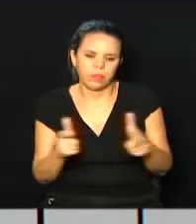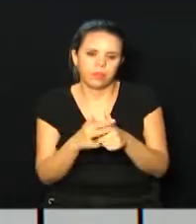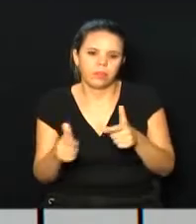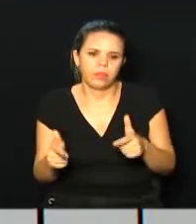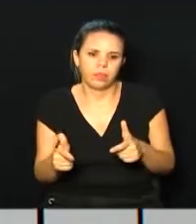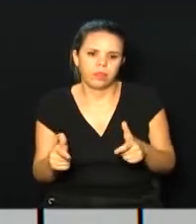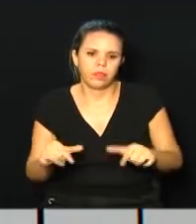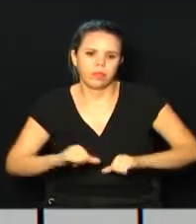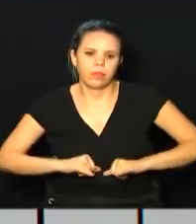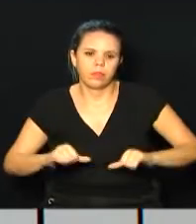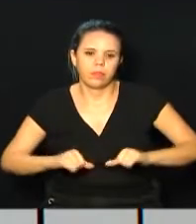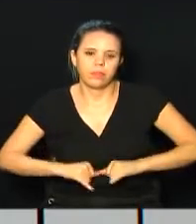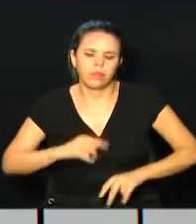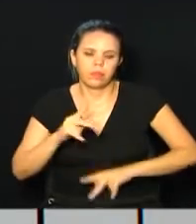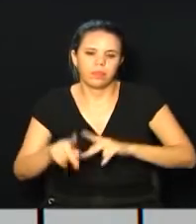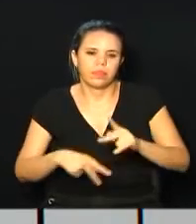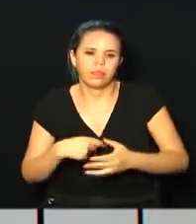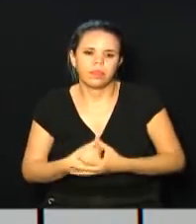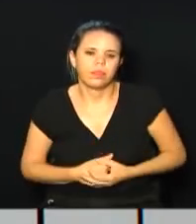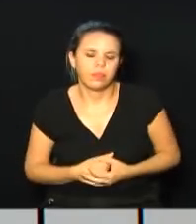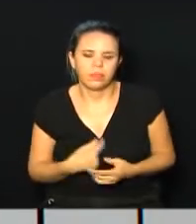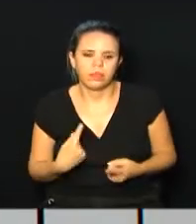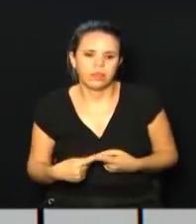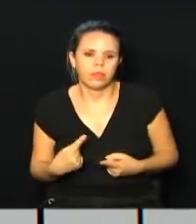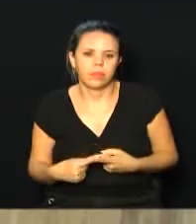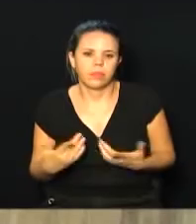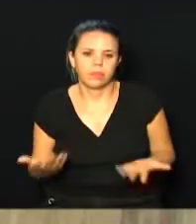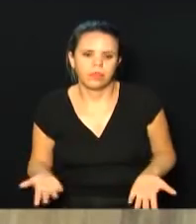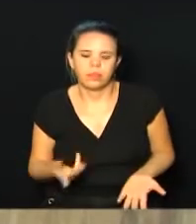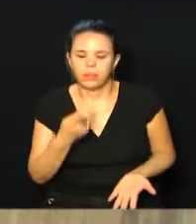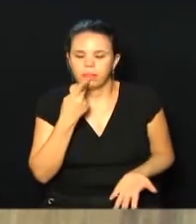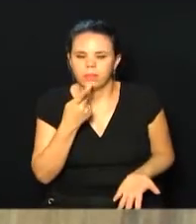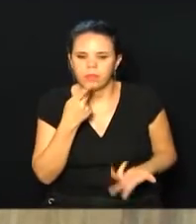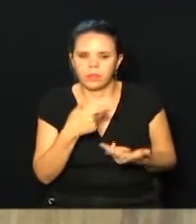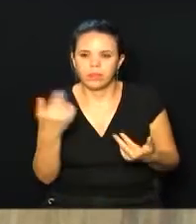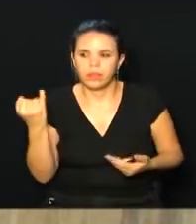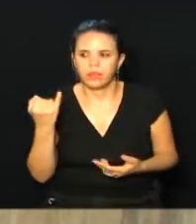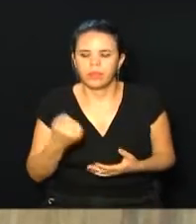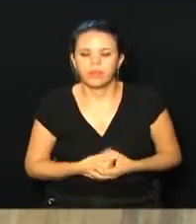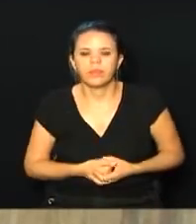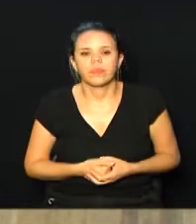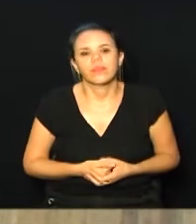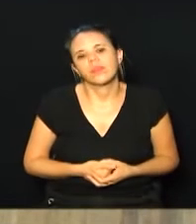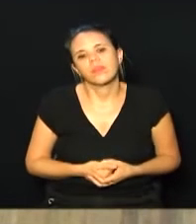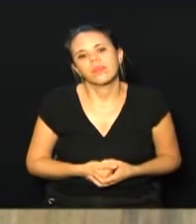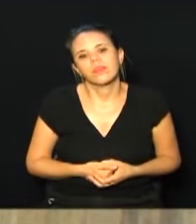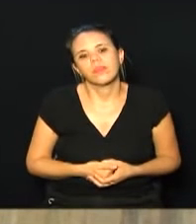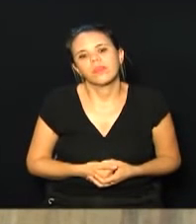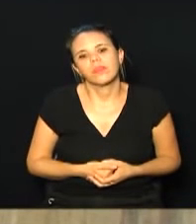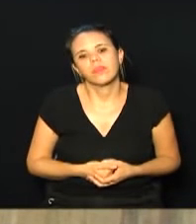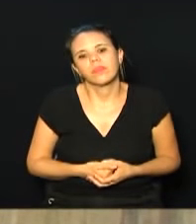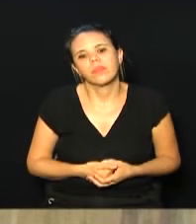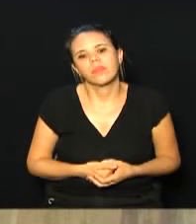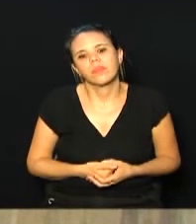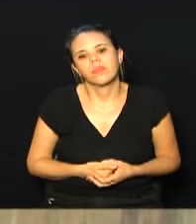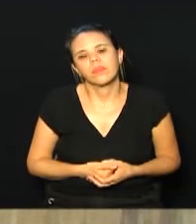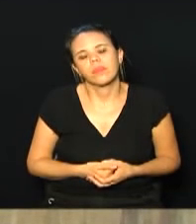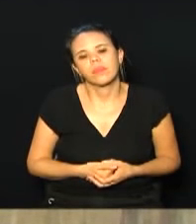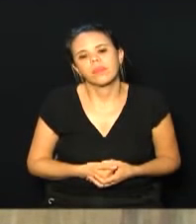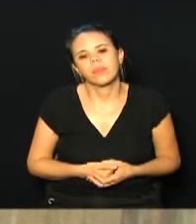o sofrimento da população. Até porque não é pouco. O senhor mencionou coisas importantes. Nós estamos com uma